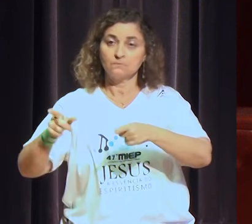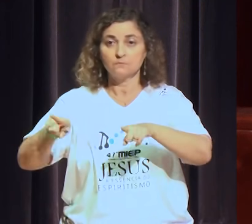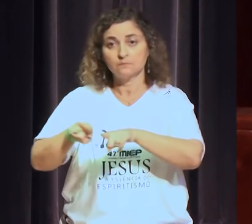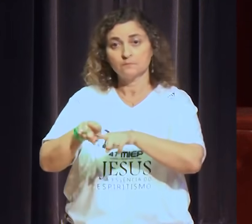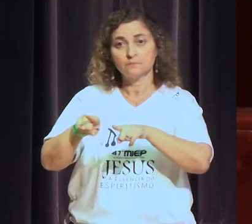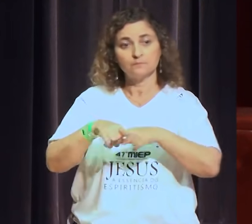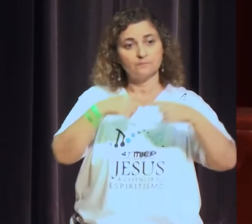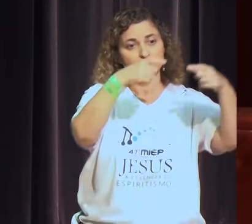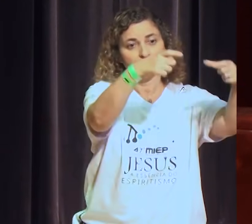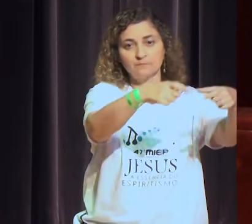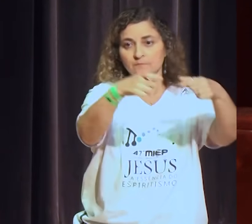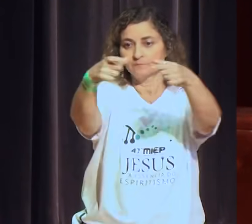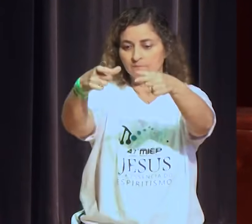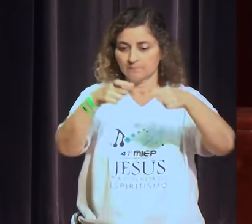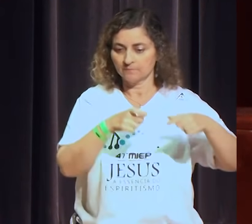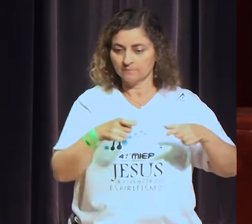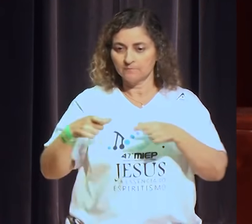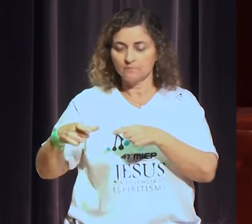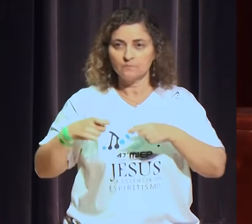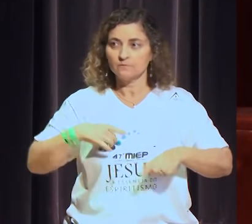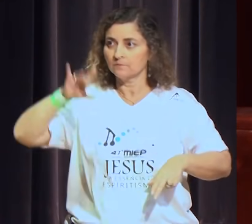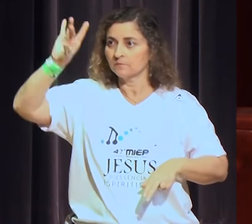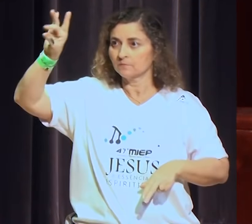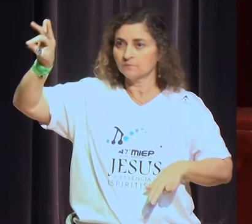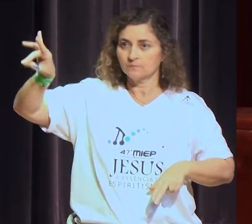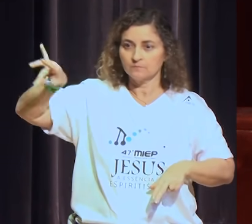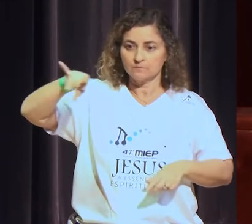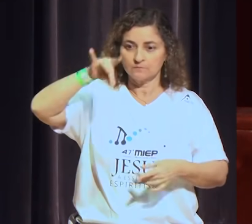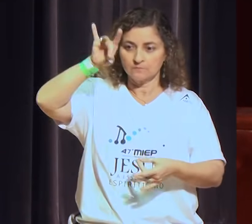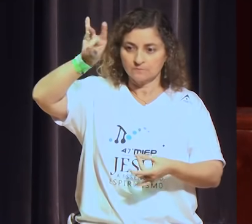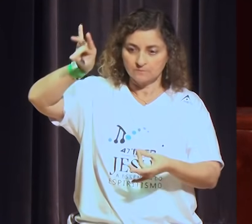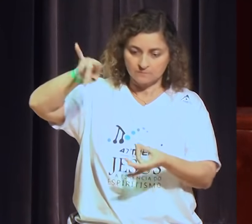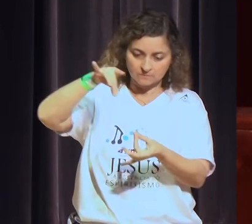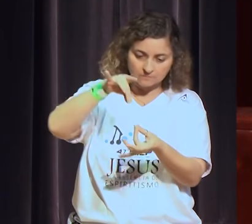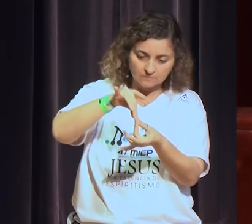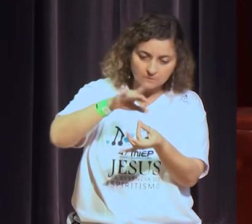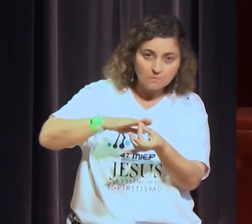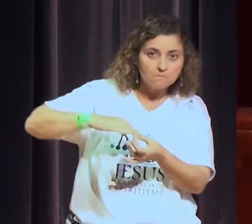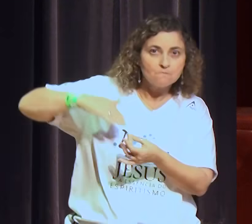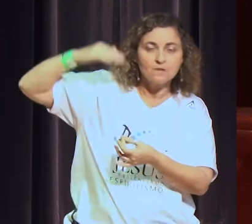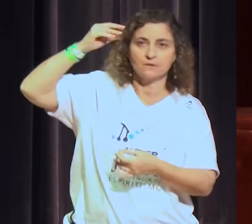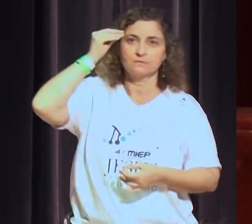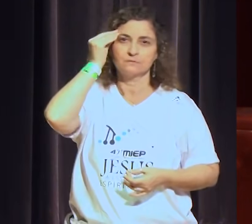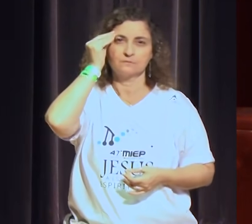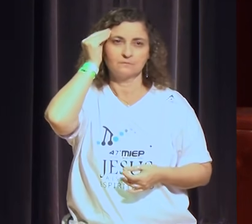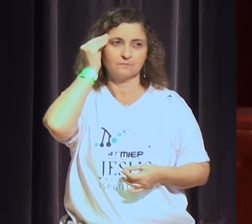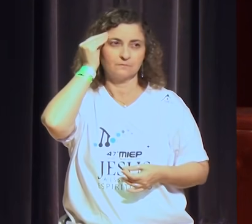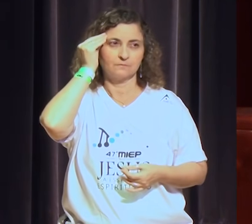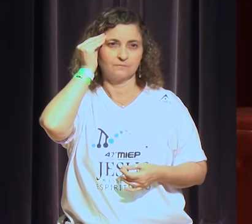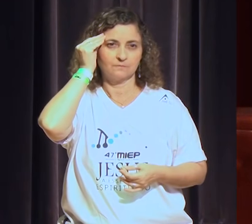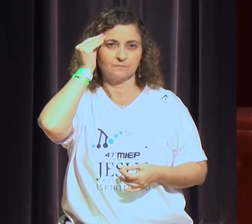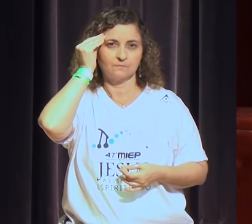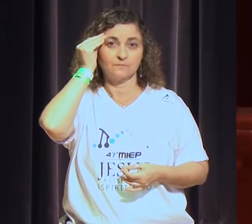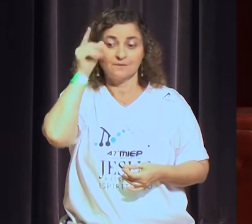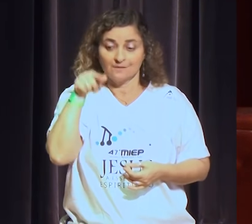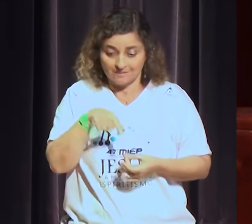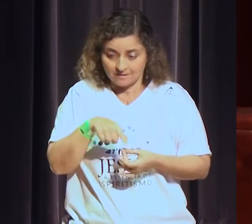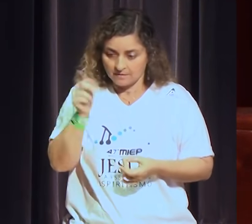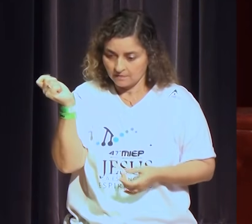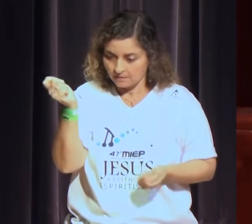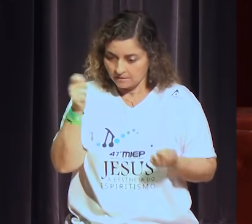em tempos determinados, em locais específicos, espíritos mais